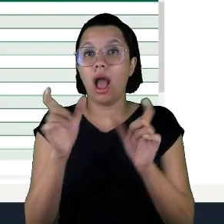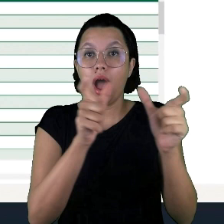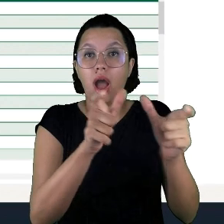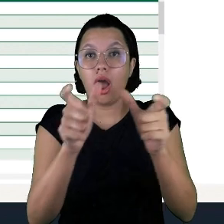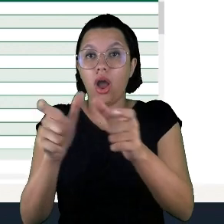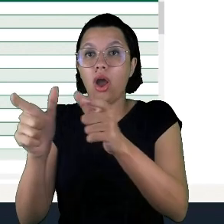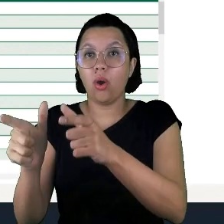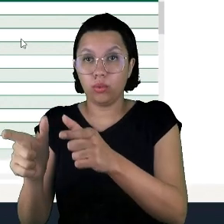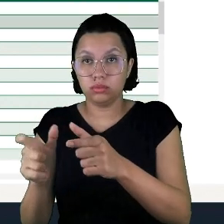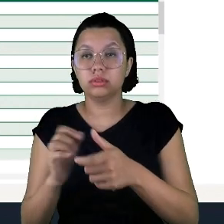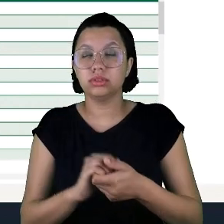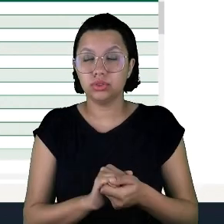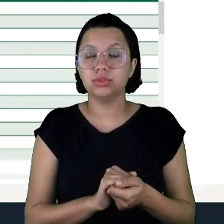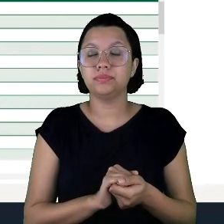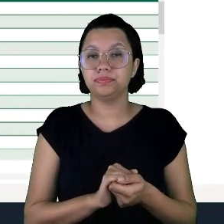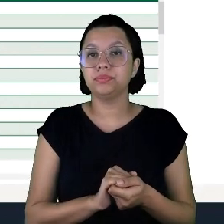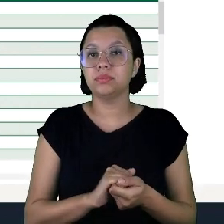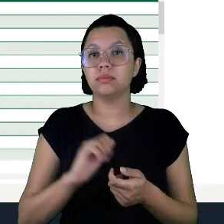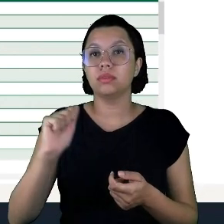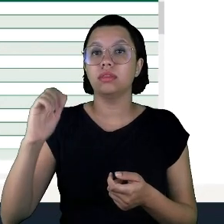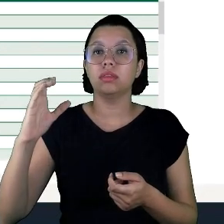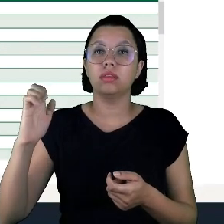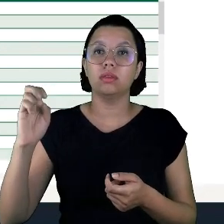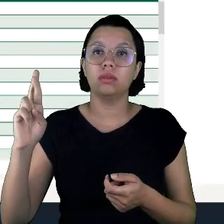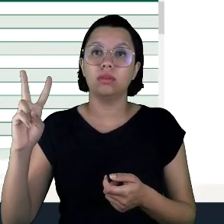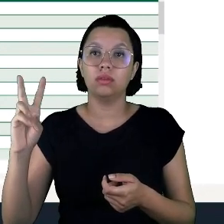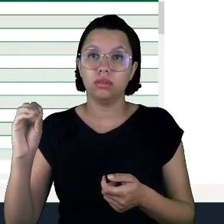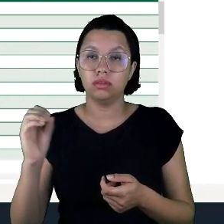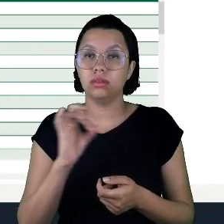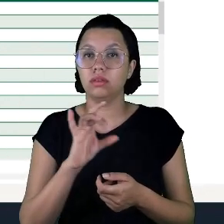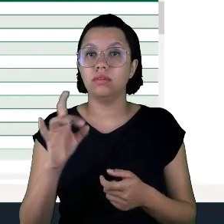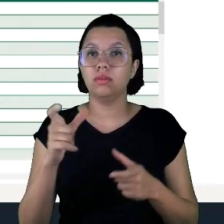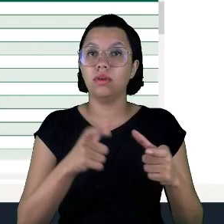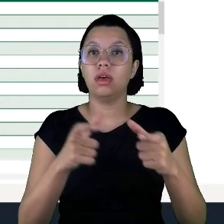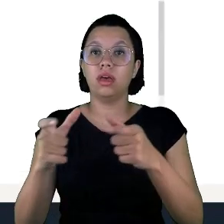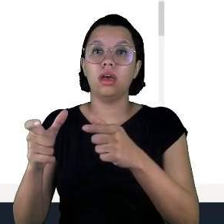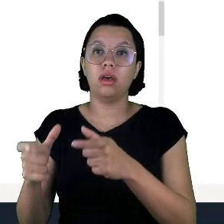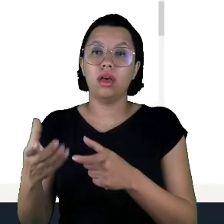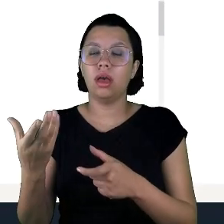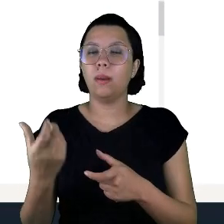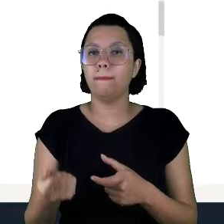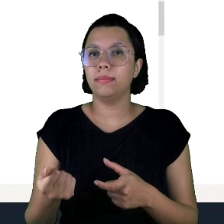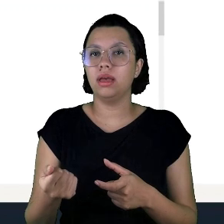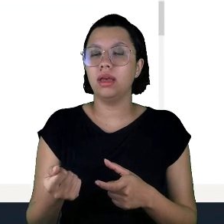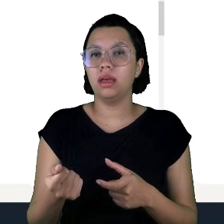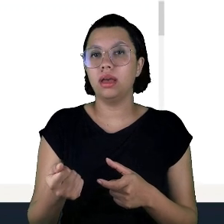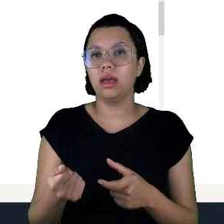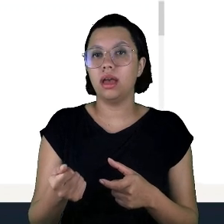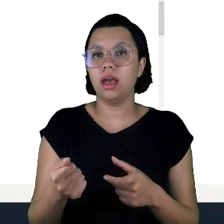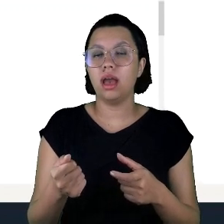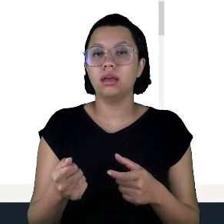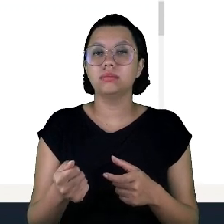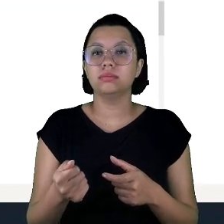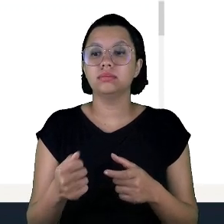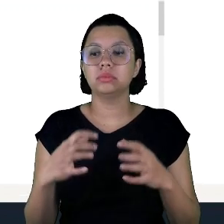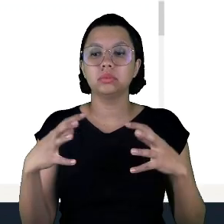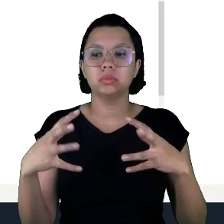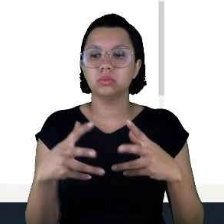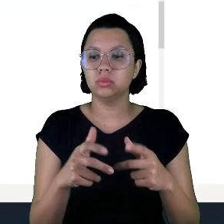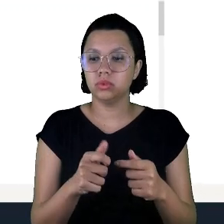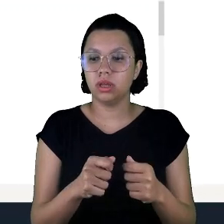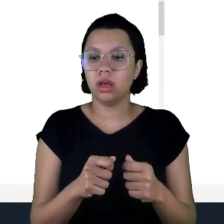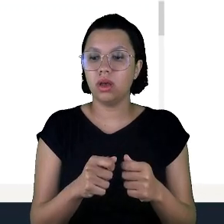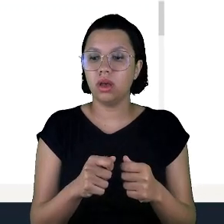por unidade, então é o acervo, né, por unidade. Então, pegar aqui, vou pegar só a tramitação, pegar aqui a tramitação total, então nós temos